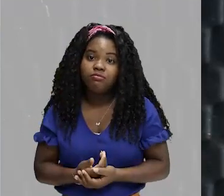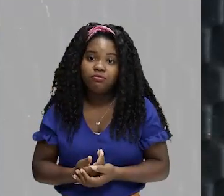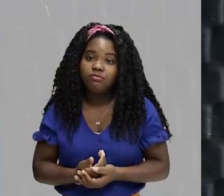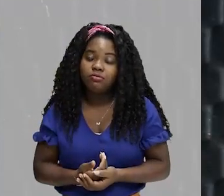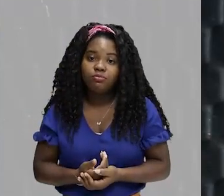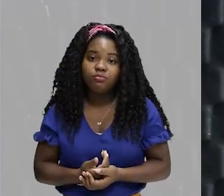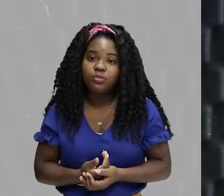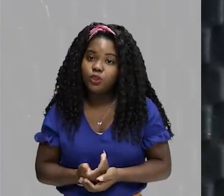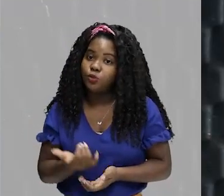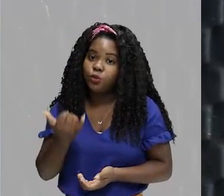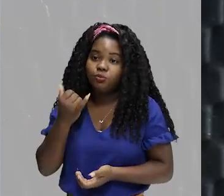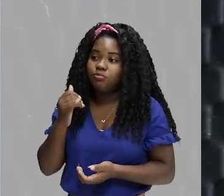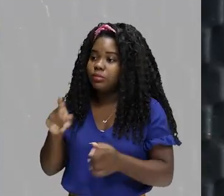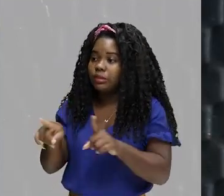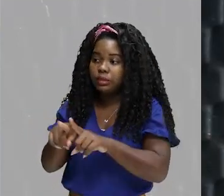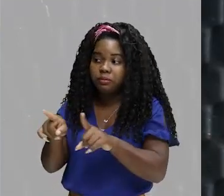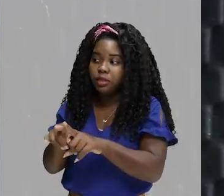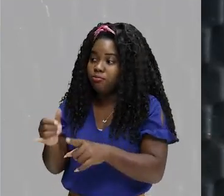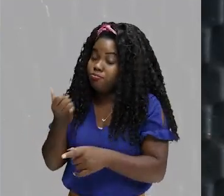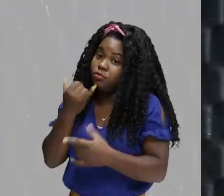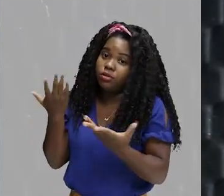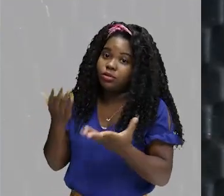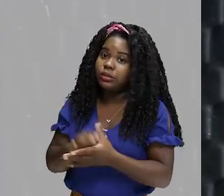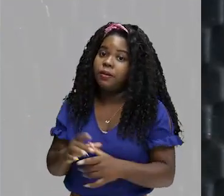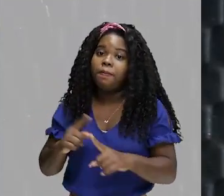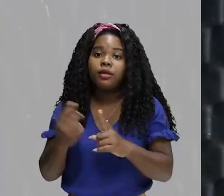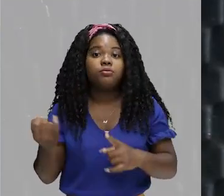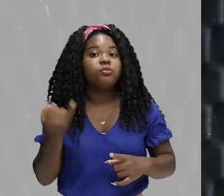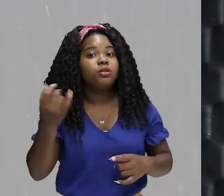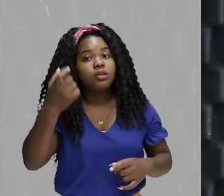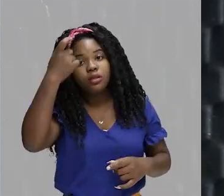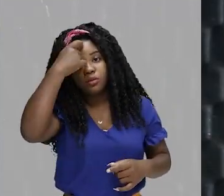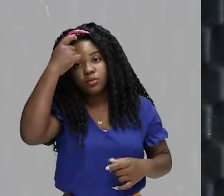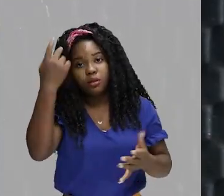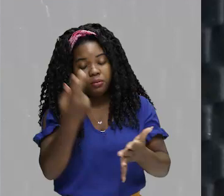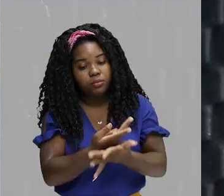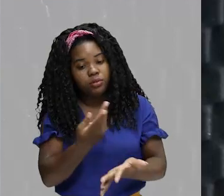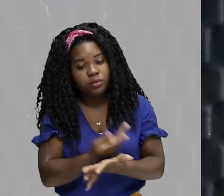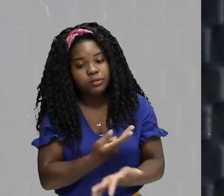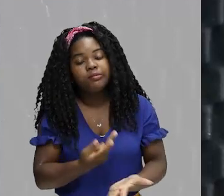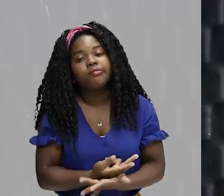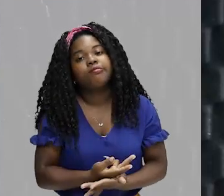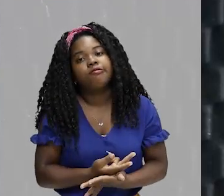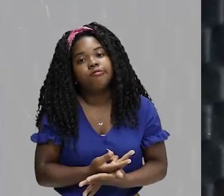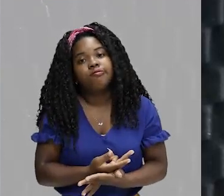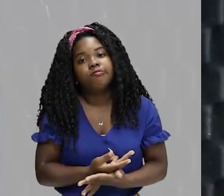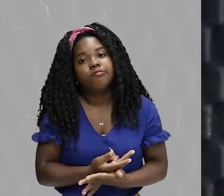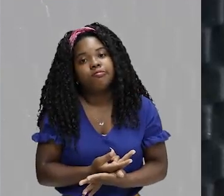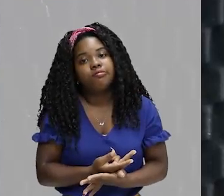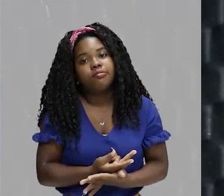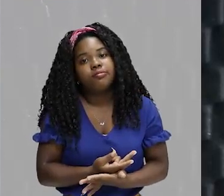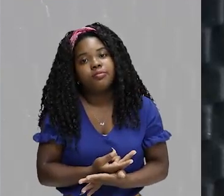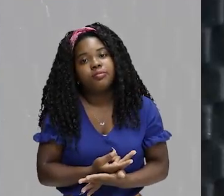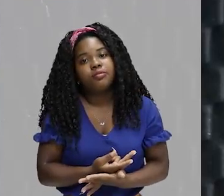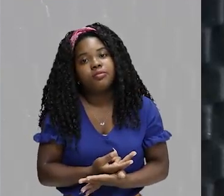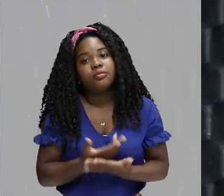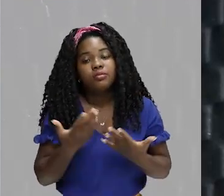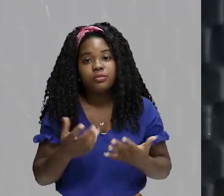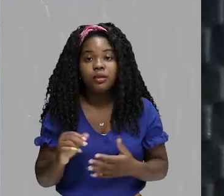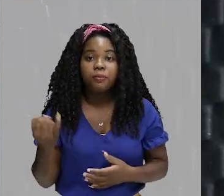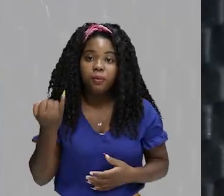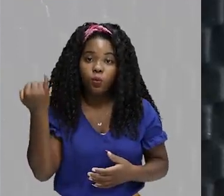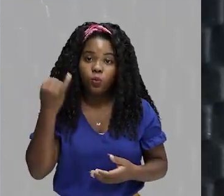não entende tudo, mas o importante é que você tenha consciência do erro e que você não deveria ter feito aquilo e peça desculpas, é